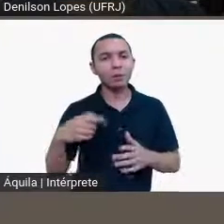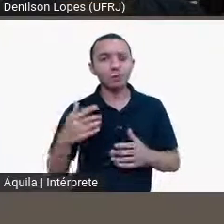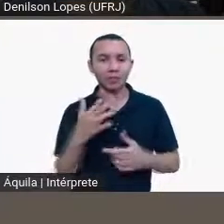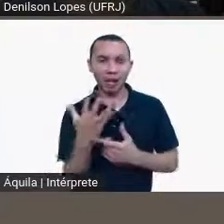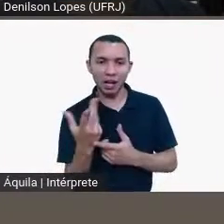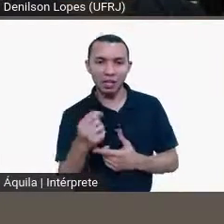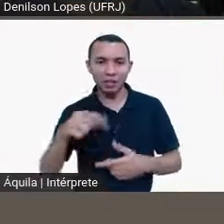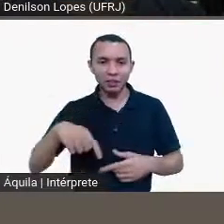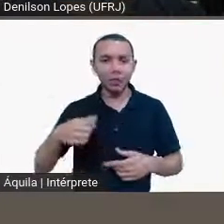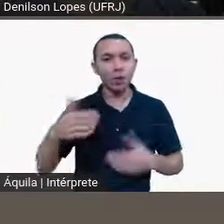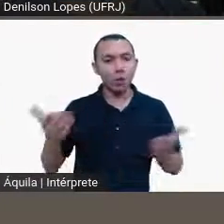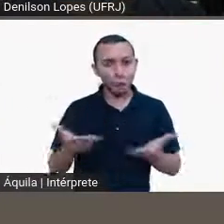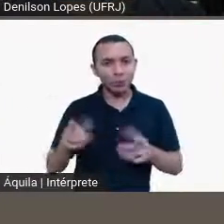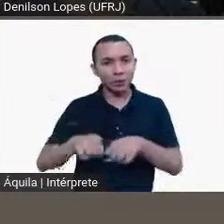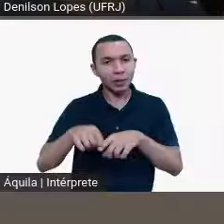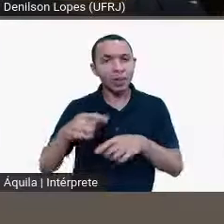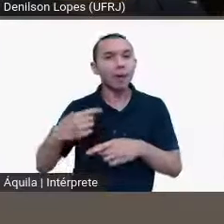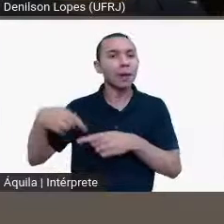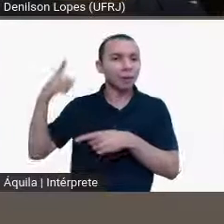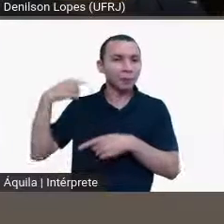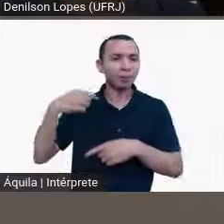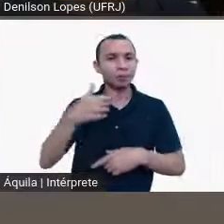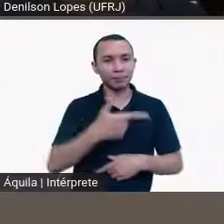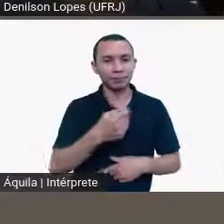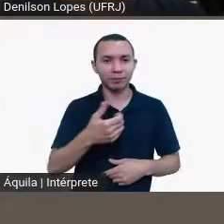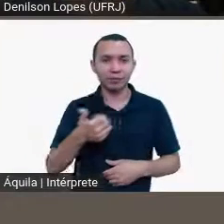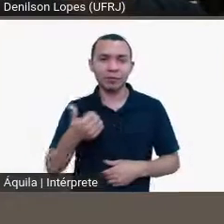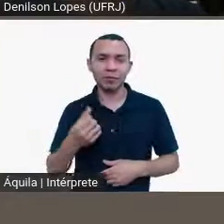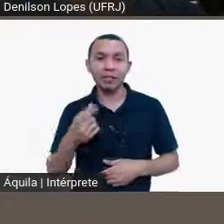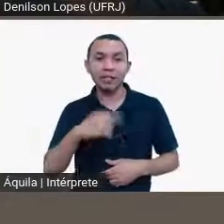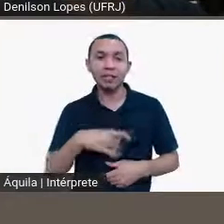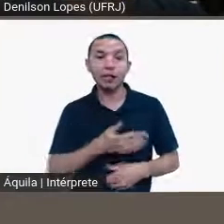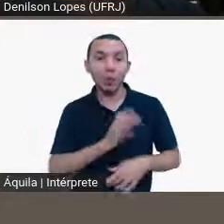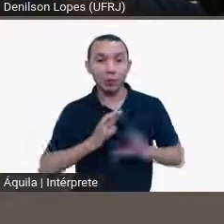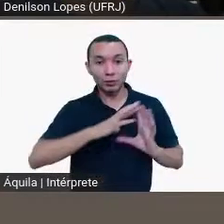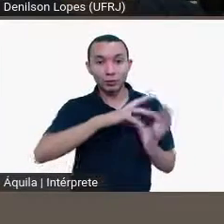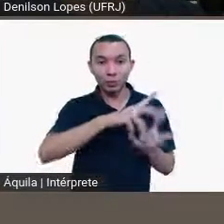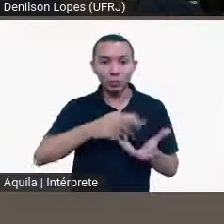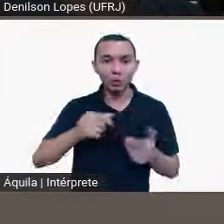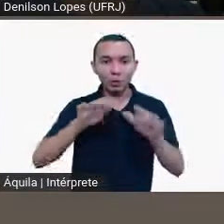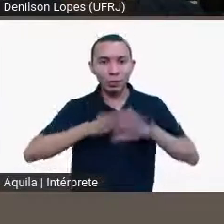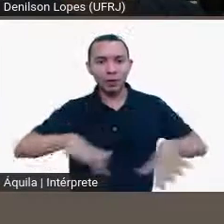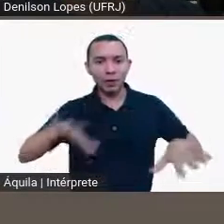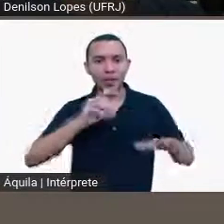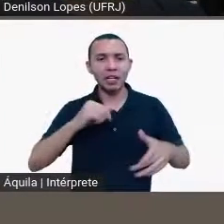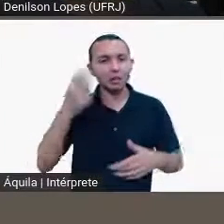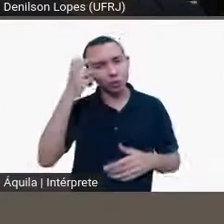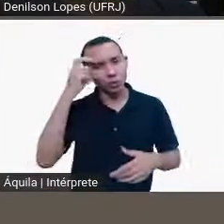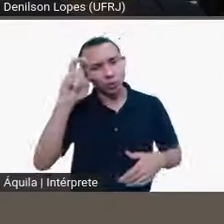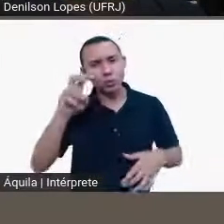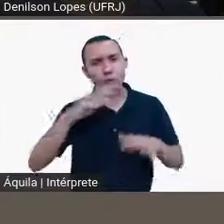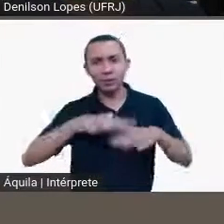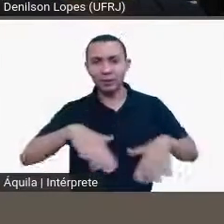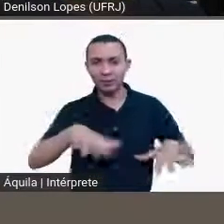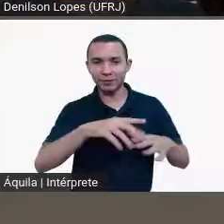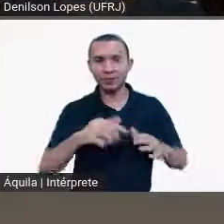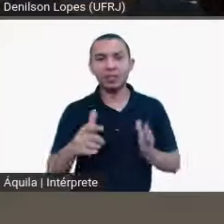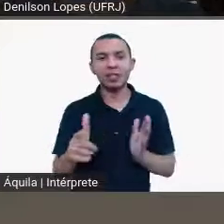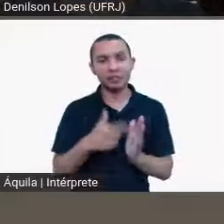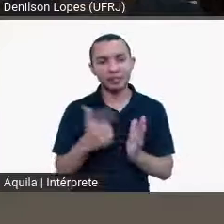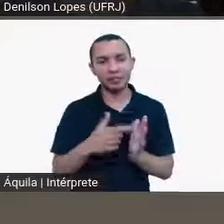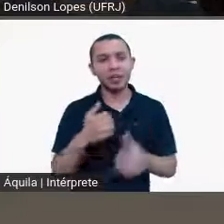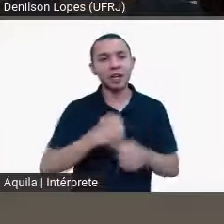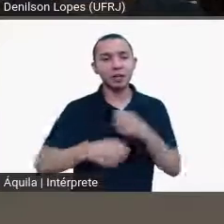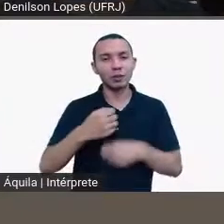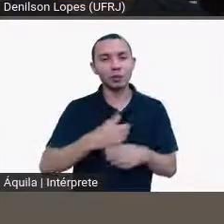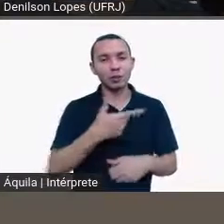2016. No Coração do Mundo, Paisagens Transculturais, lançado em 2012, entre